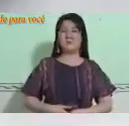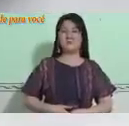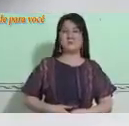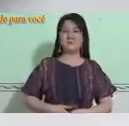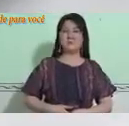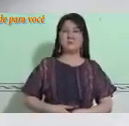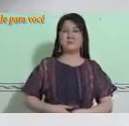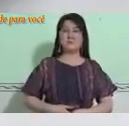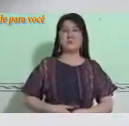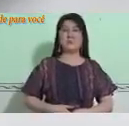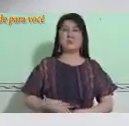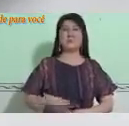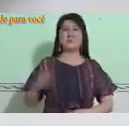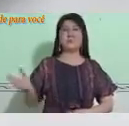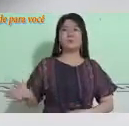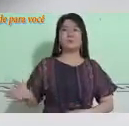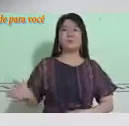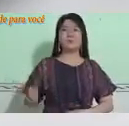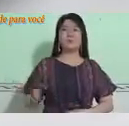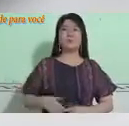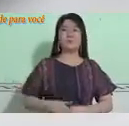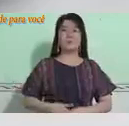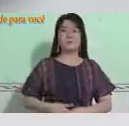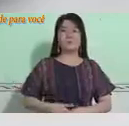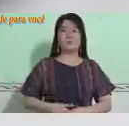Saiba mais sobre este teste e como é feito.